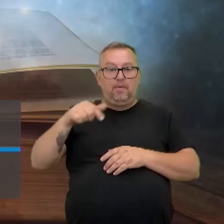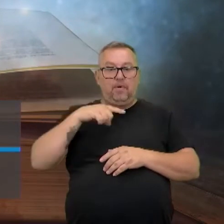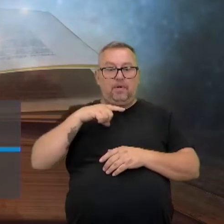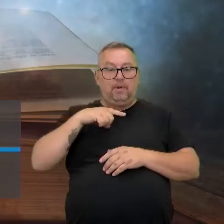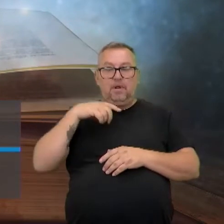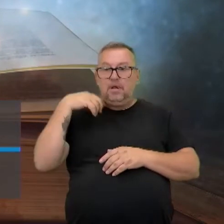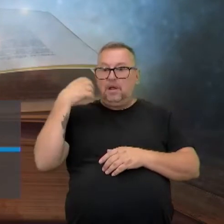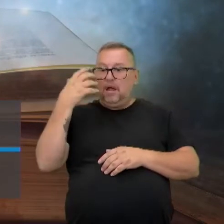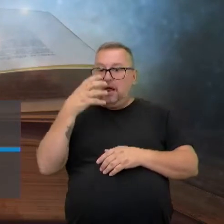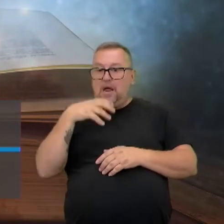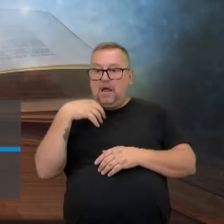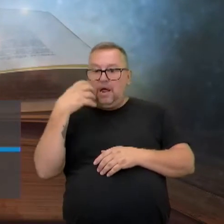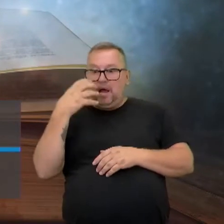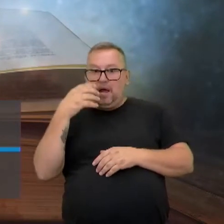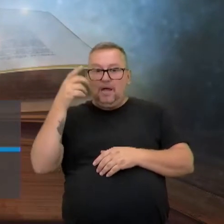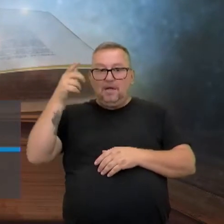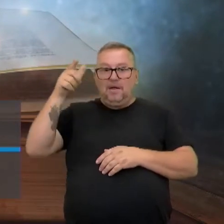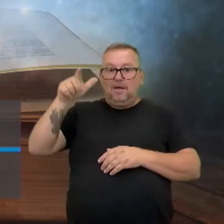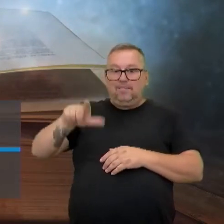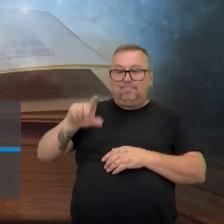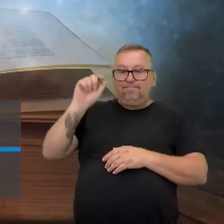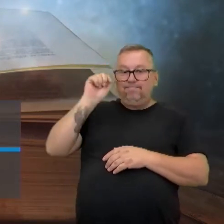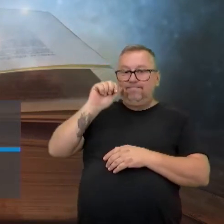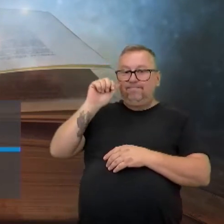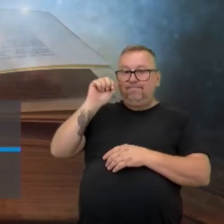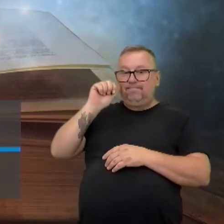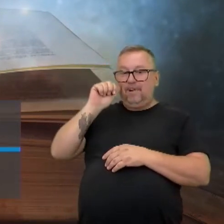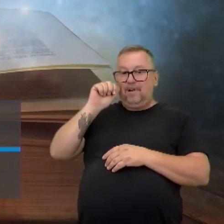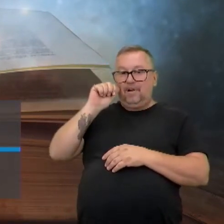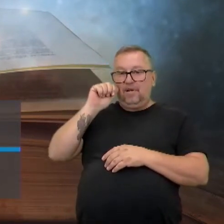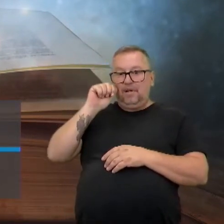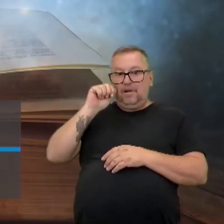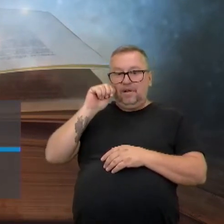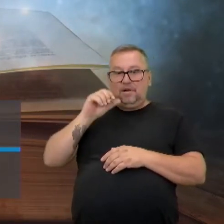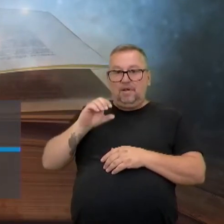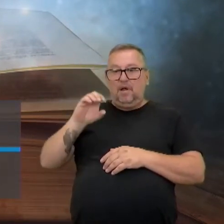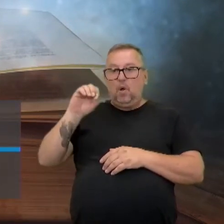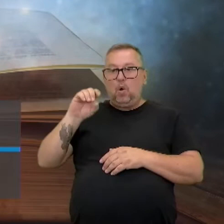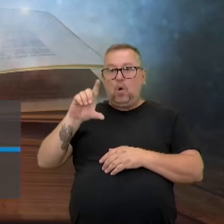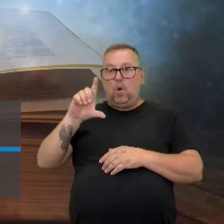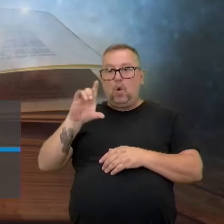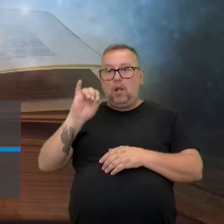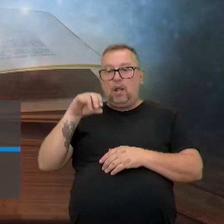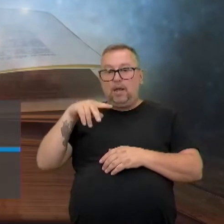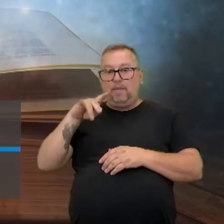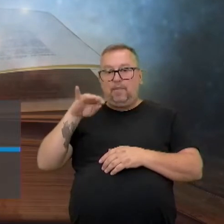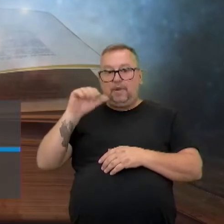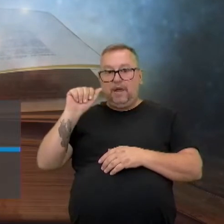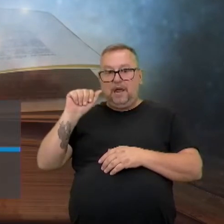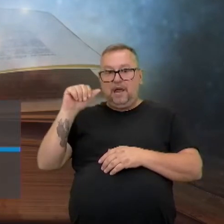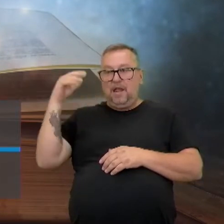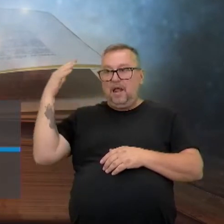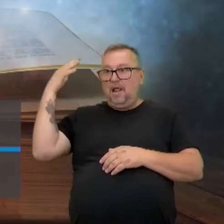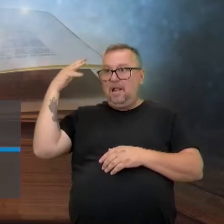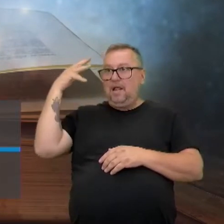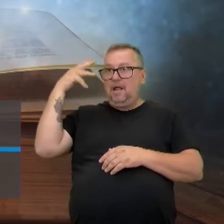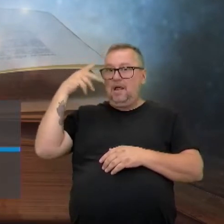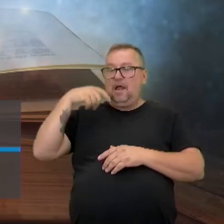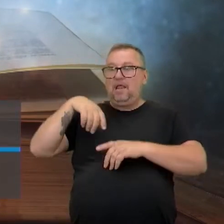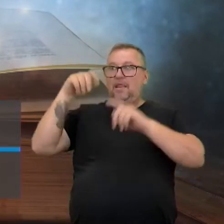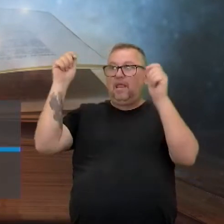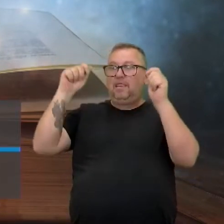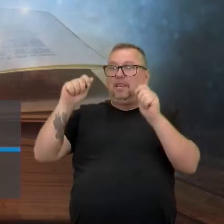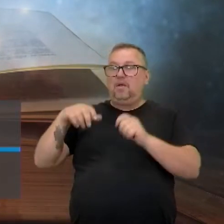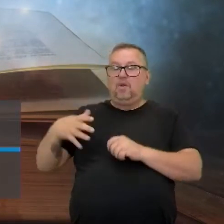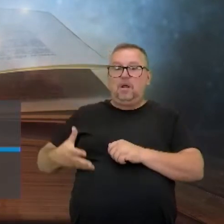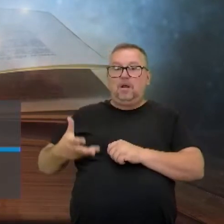se apaixonando por uma outra mulher chamada Olímpia. Beleza, deusa da beleza. Vocês viram lá na